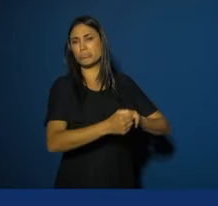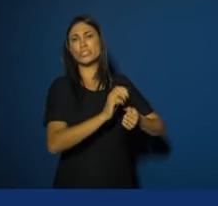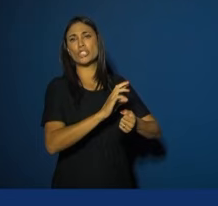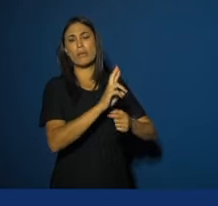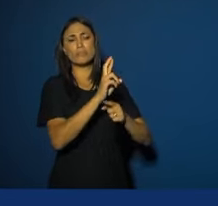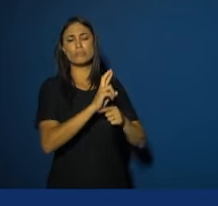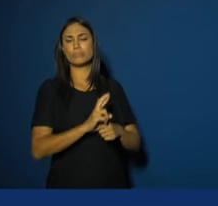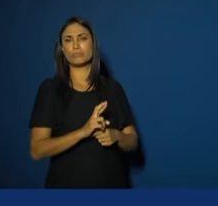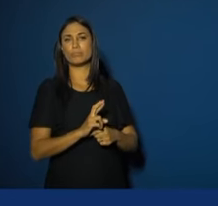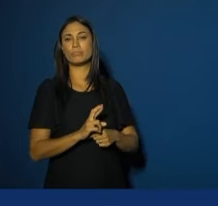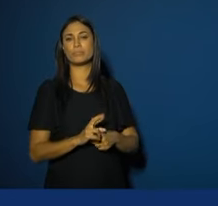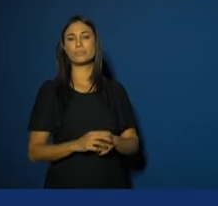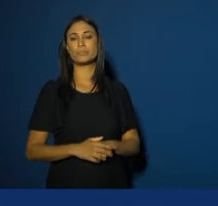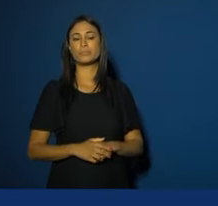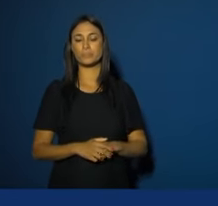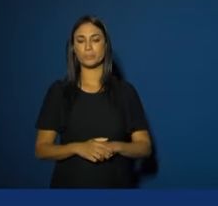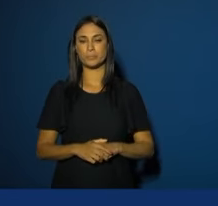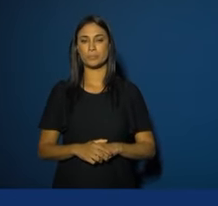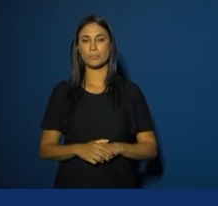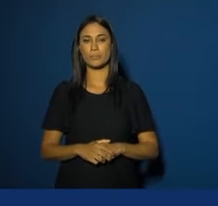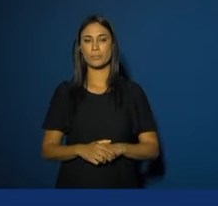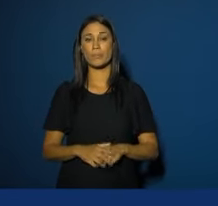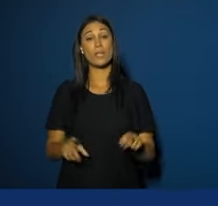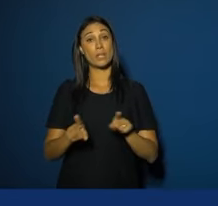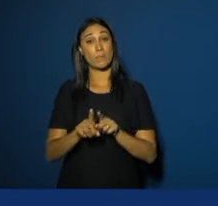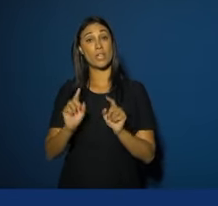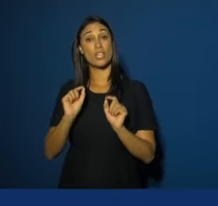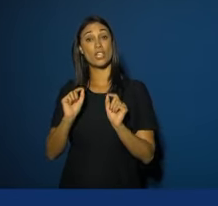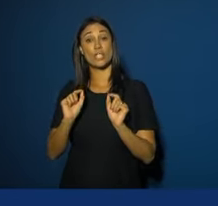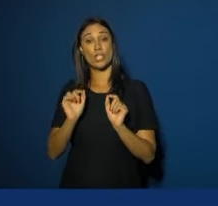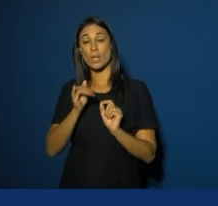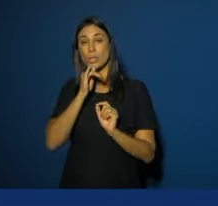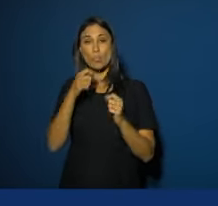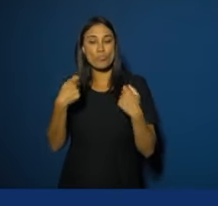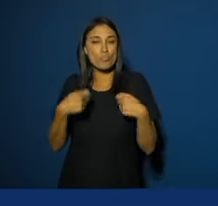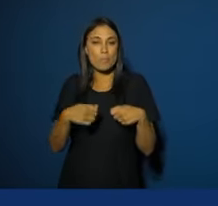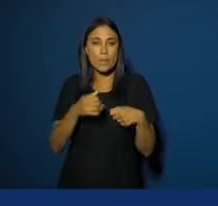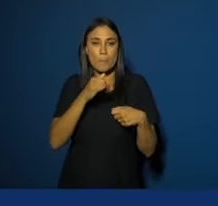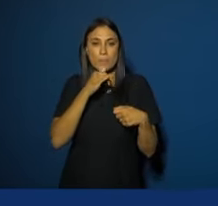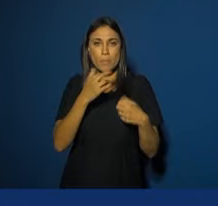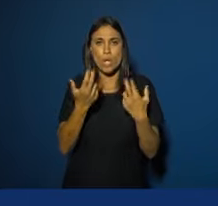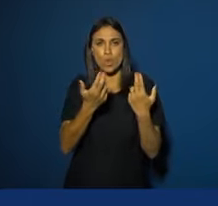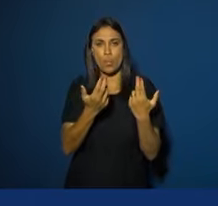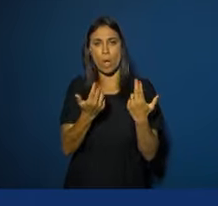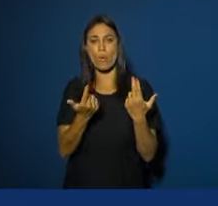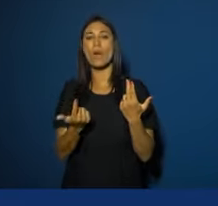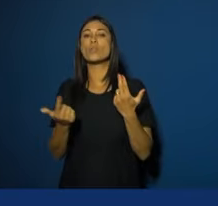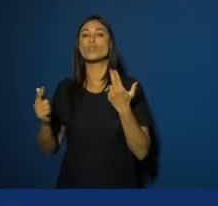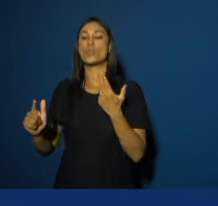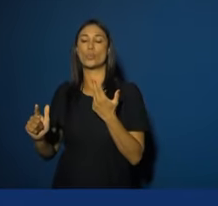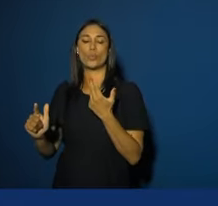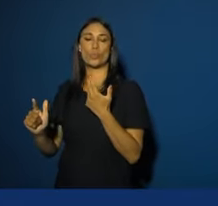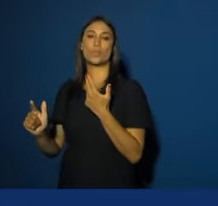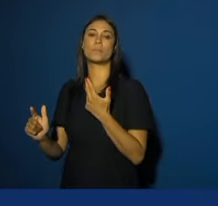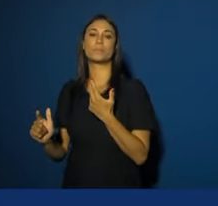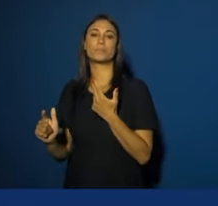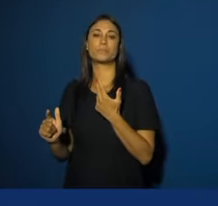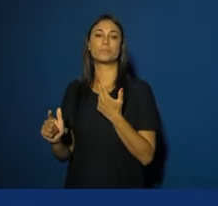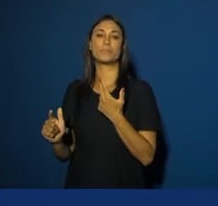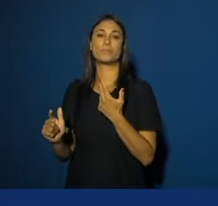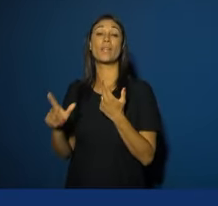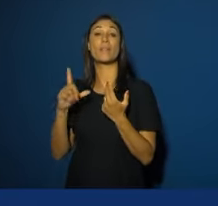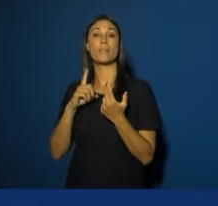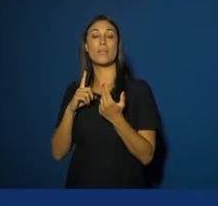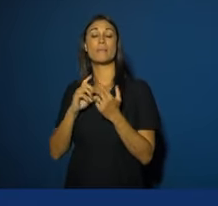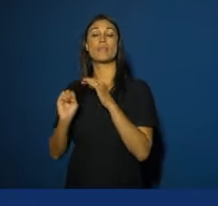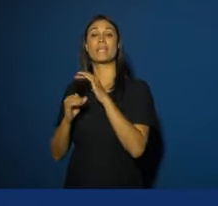sandbox para começar a a a multar já então não precisa mais assim como as Praças de pedag free flor CCR já implementou nós